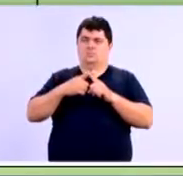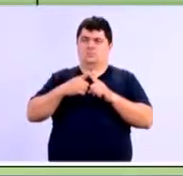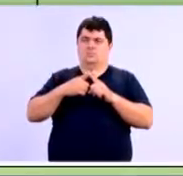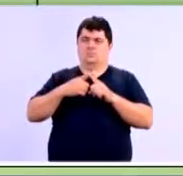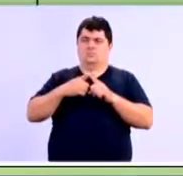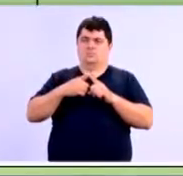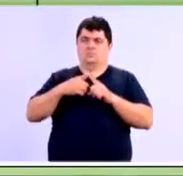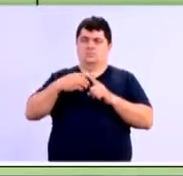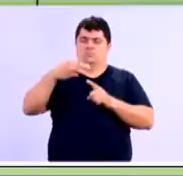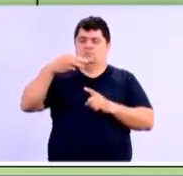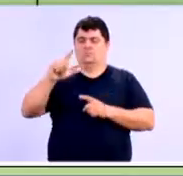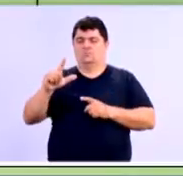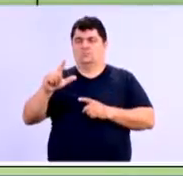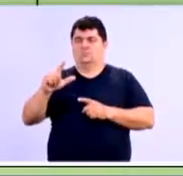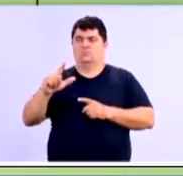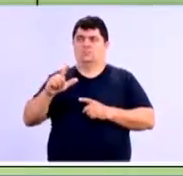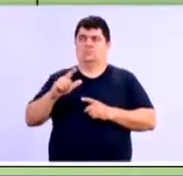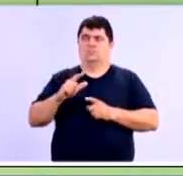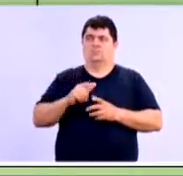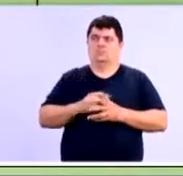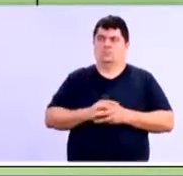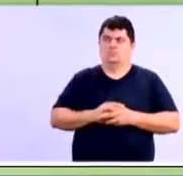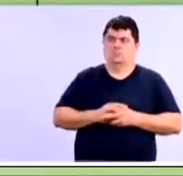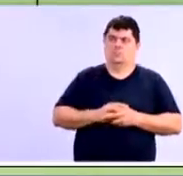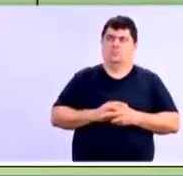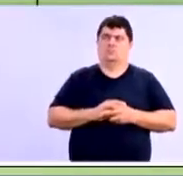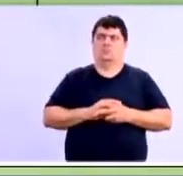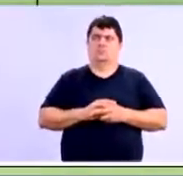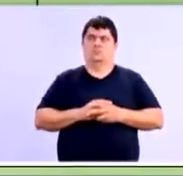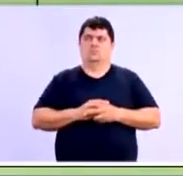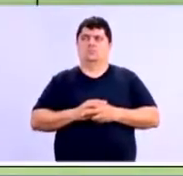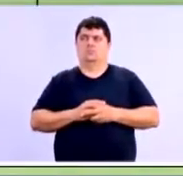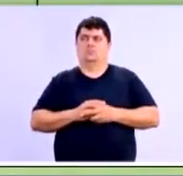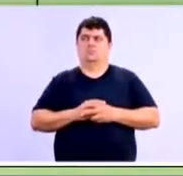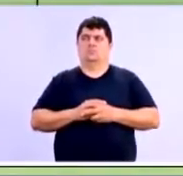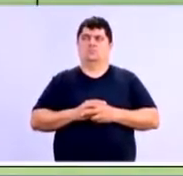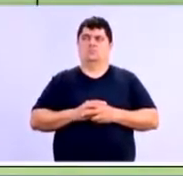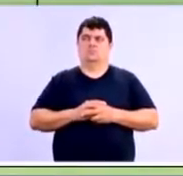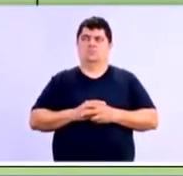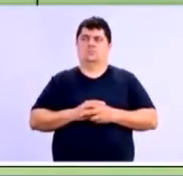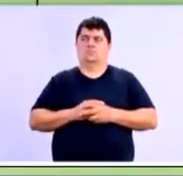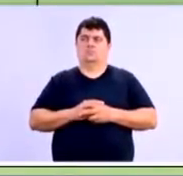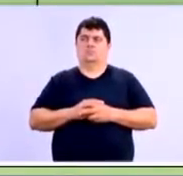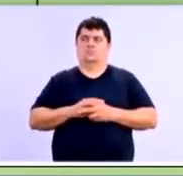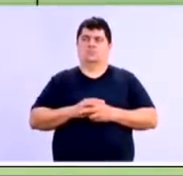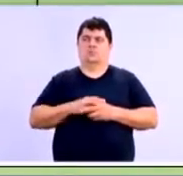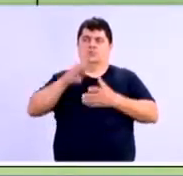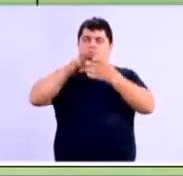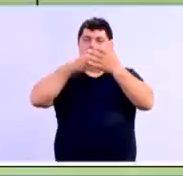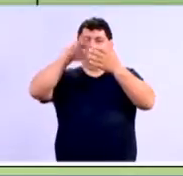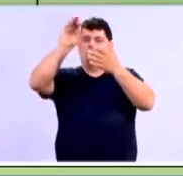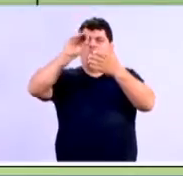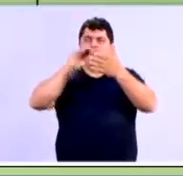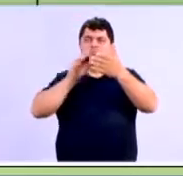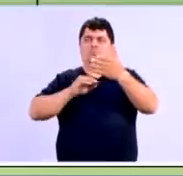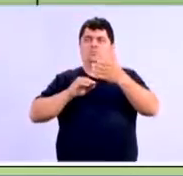a margem líquida. Professor, mas como assim? Ah, então vamos pegar dali, né? Giro do ativo é